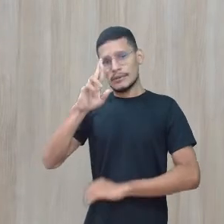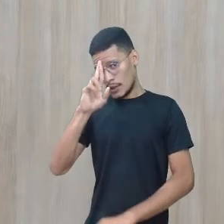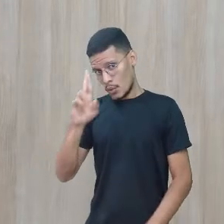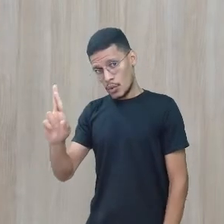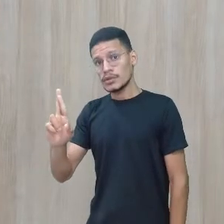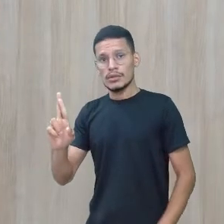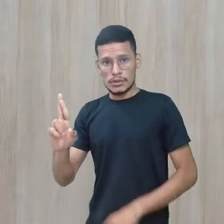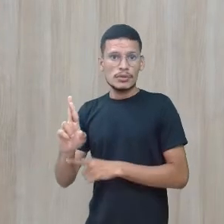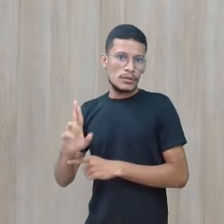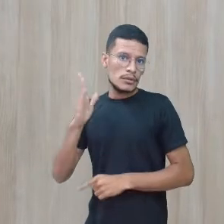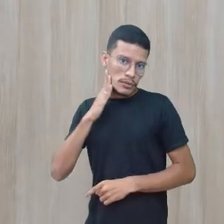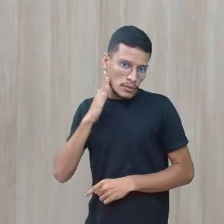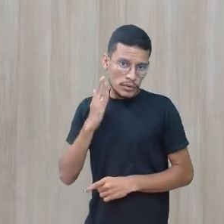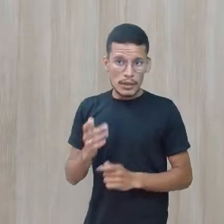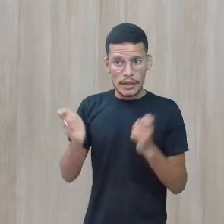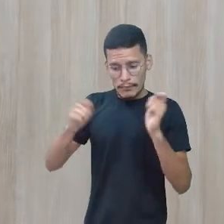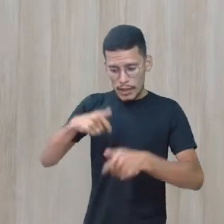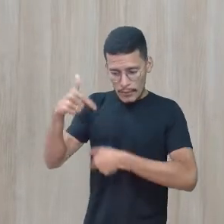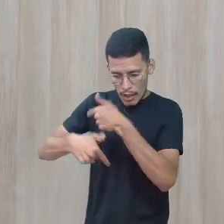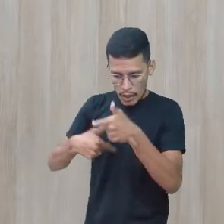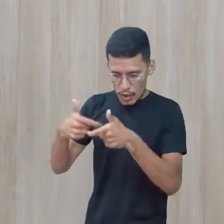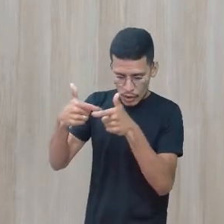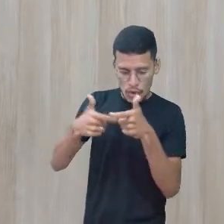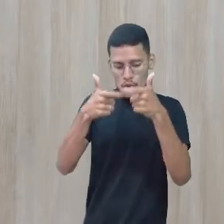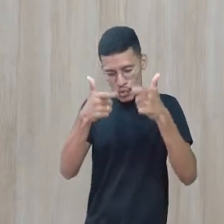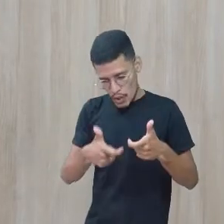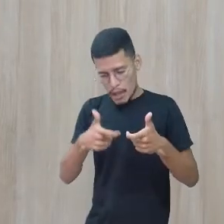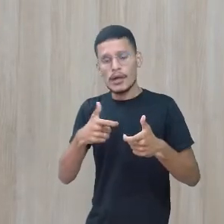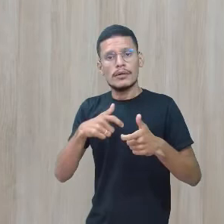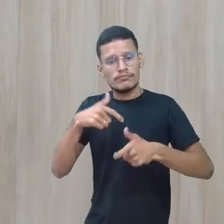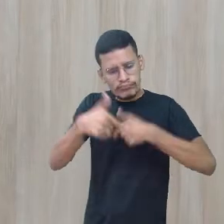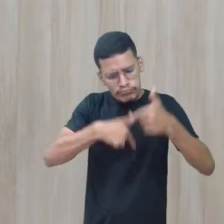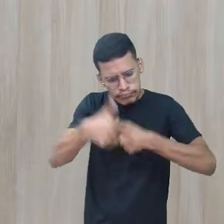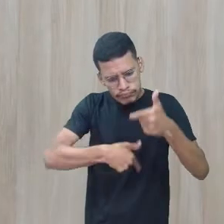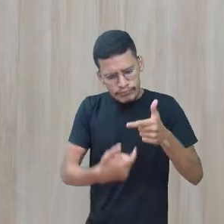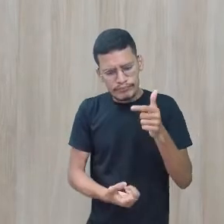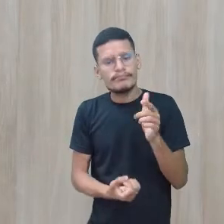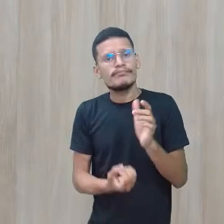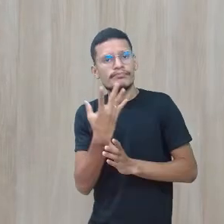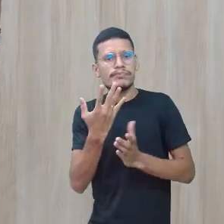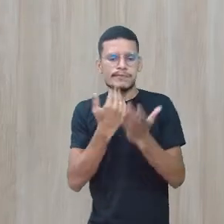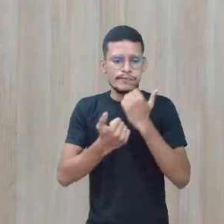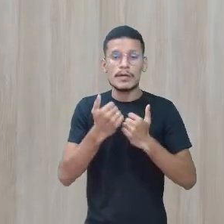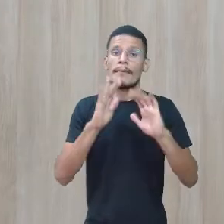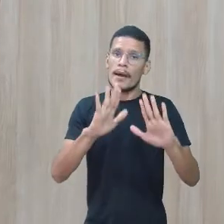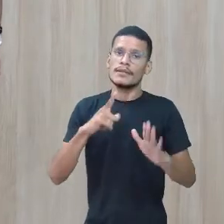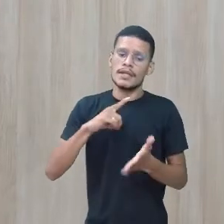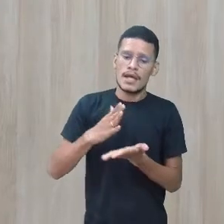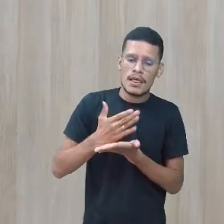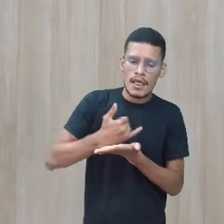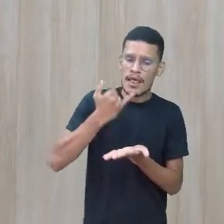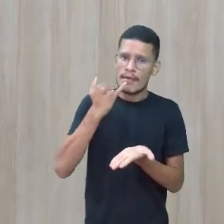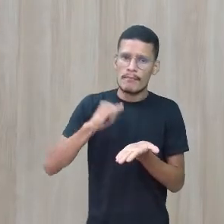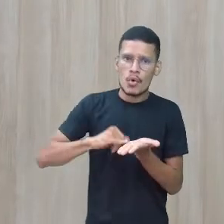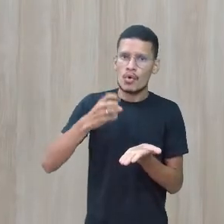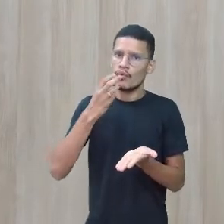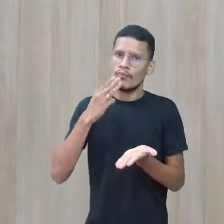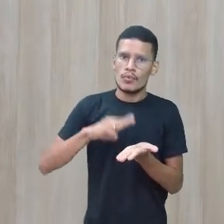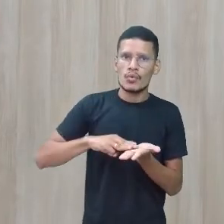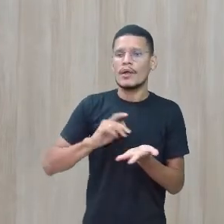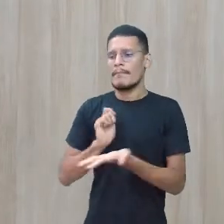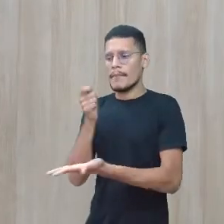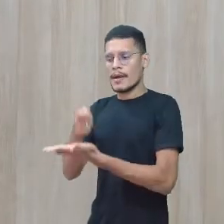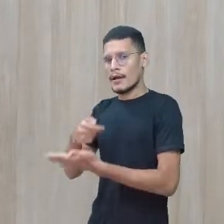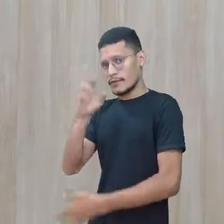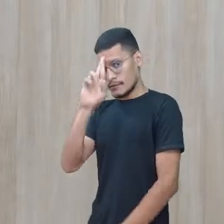né, dos senhores, trabalhando na terra, tirando sustento, mas com uma série de tributos, né, de impostos, né, que eram